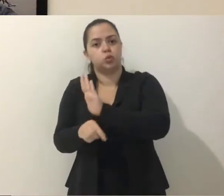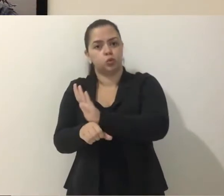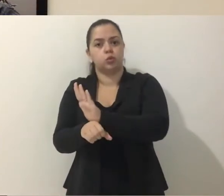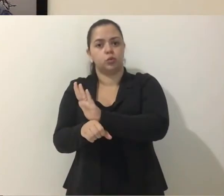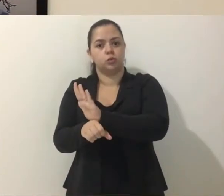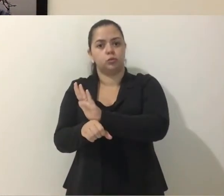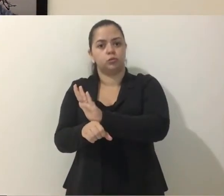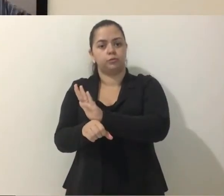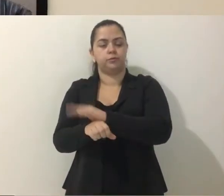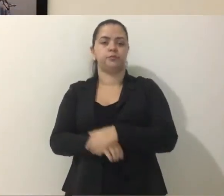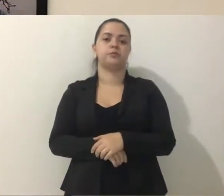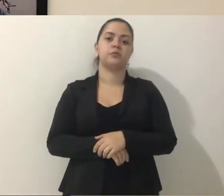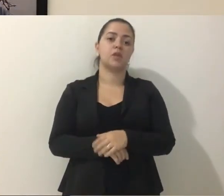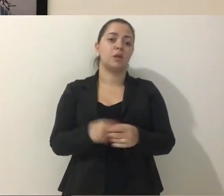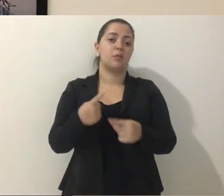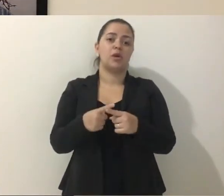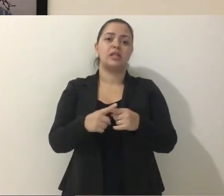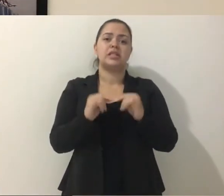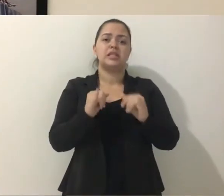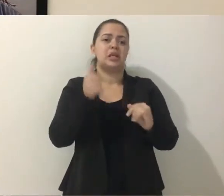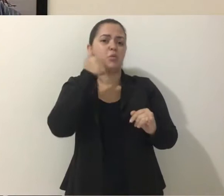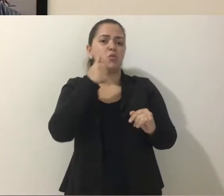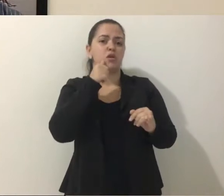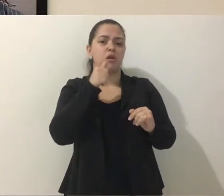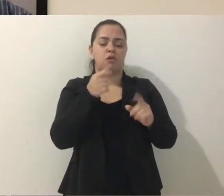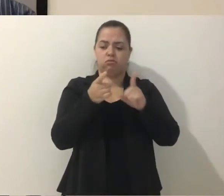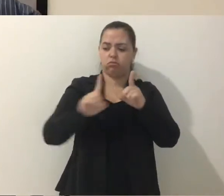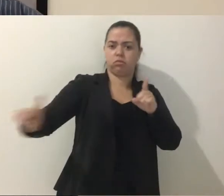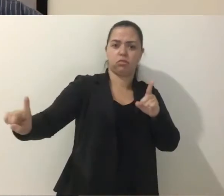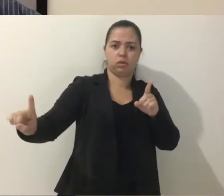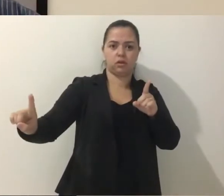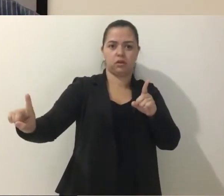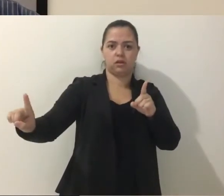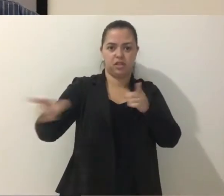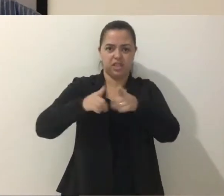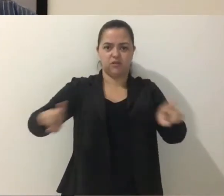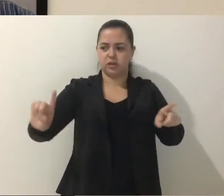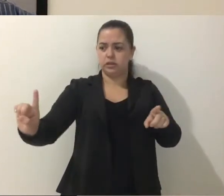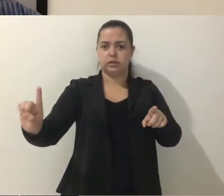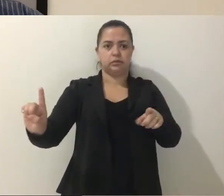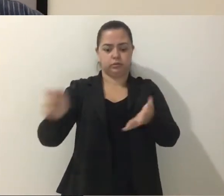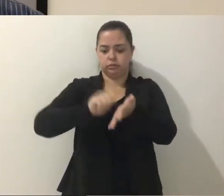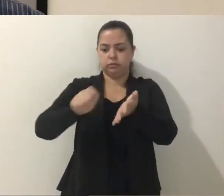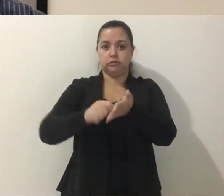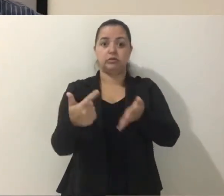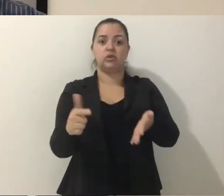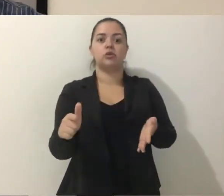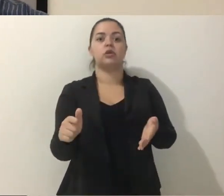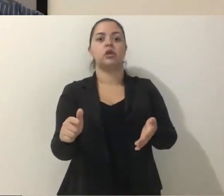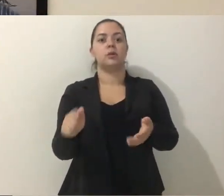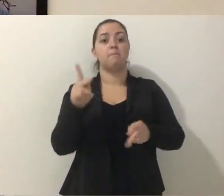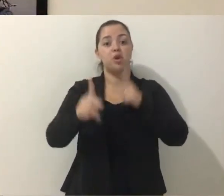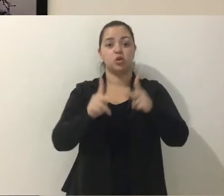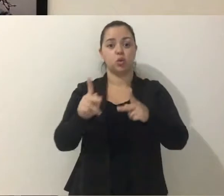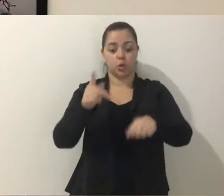protegia a mulher, porque se ela saísse do casamento repudiada, sem essa identificação, ela poderia ser apedrejada. Então,